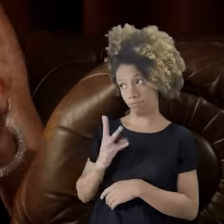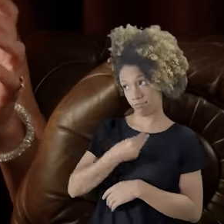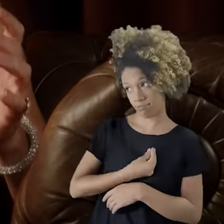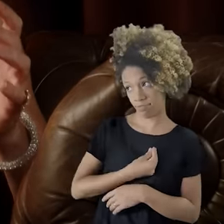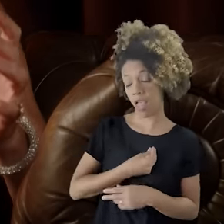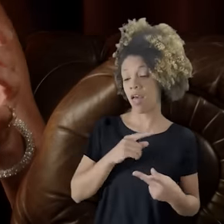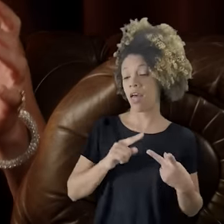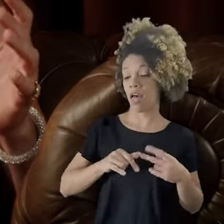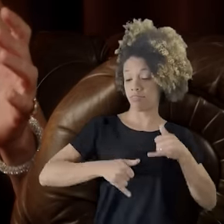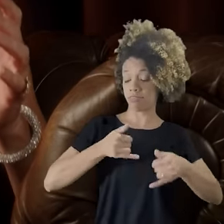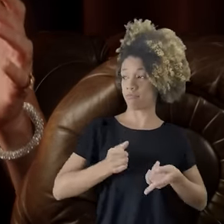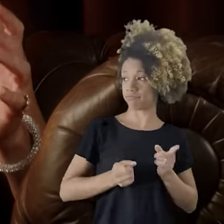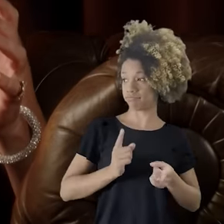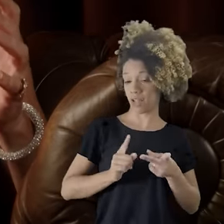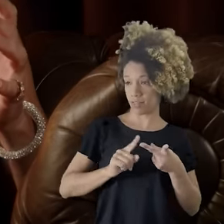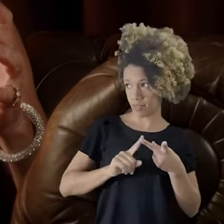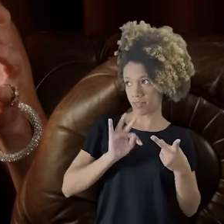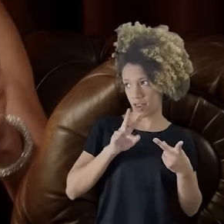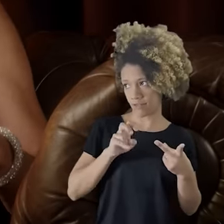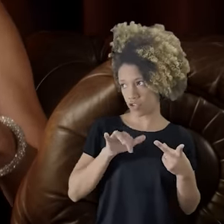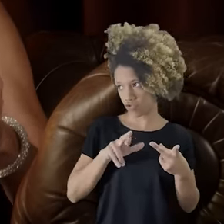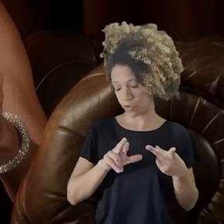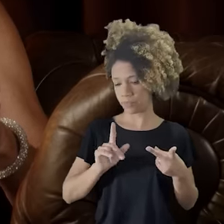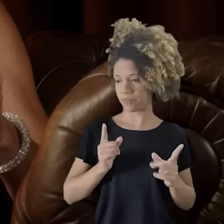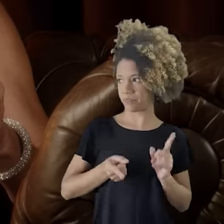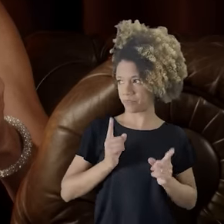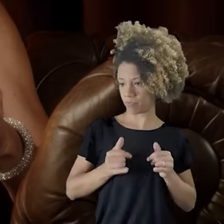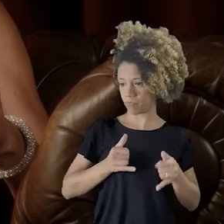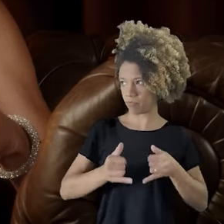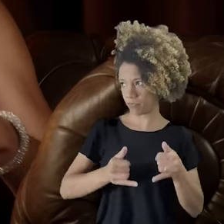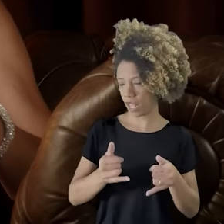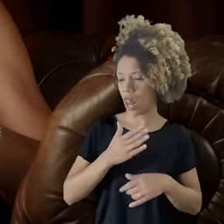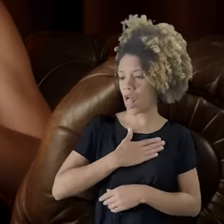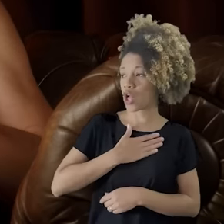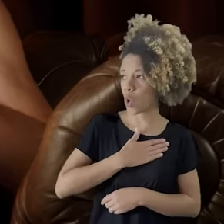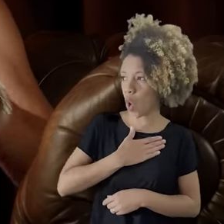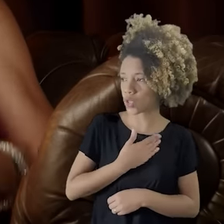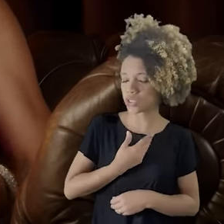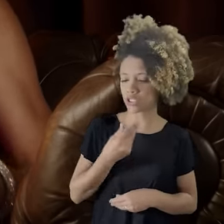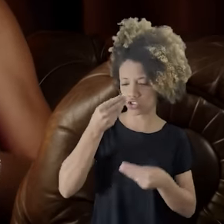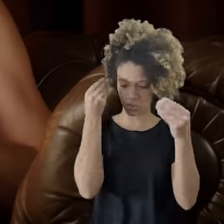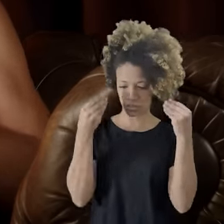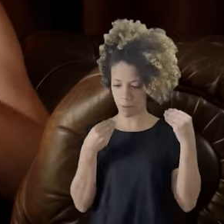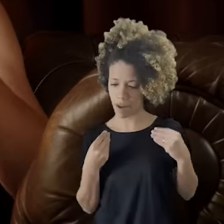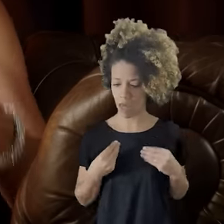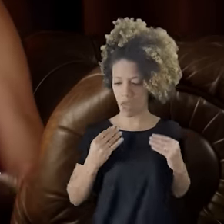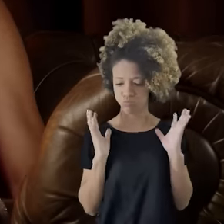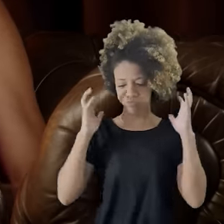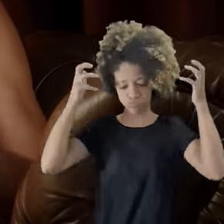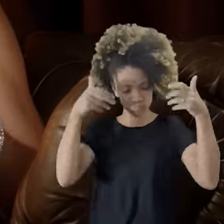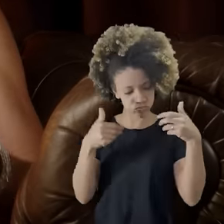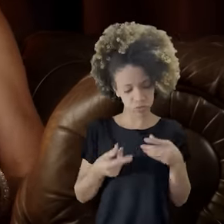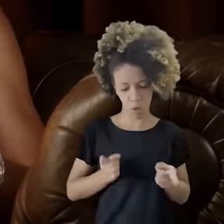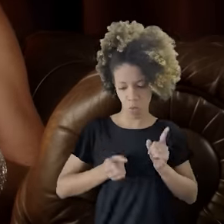ela é uma pessoa que praticamente ela ela assim gosta de se montar esse